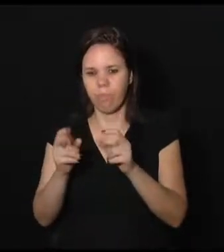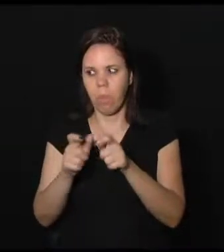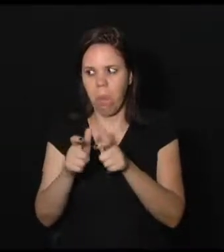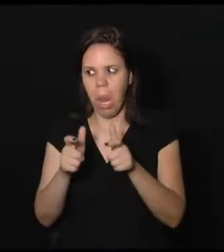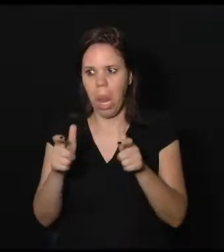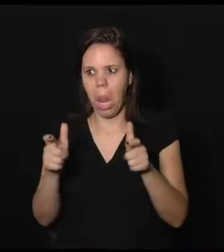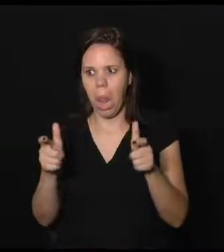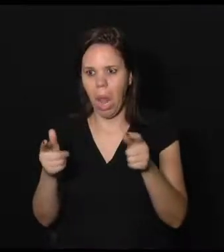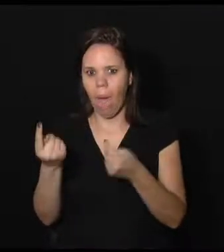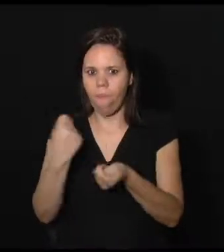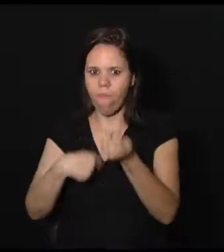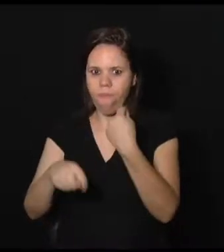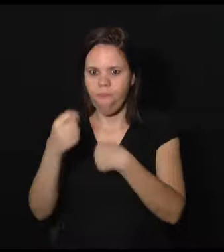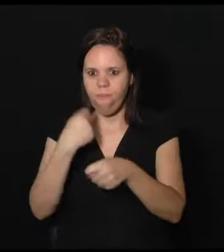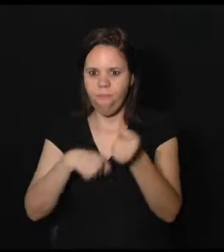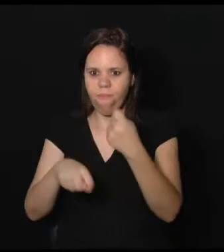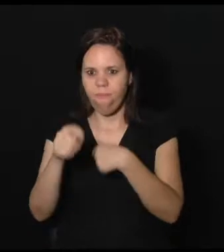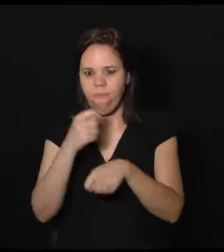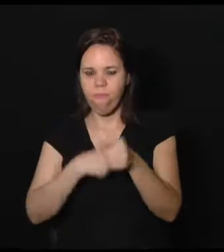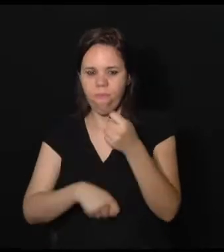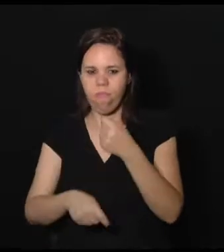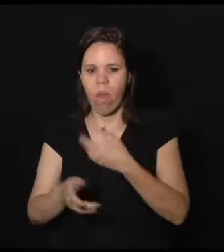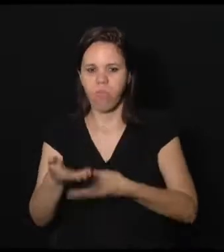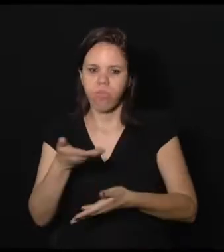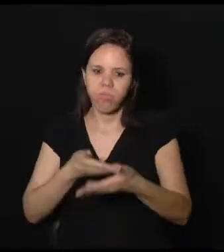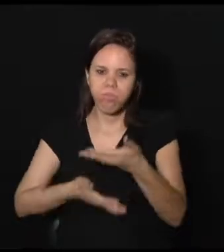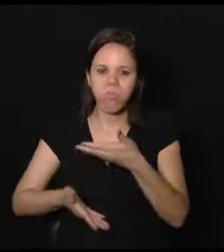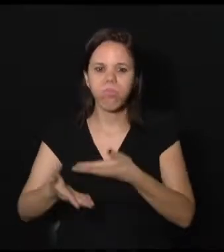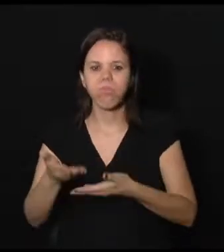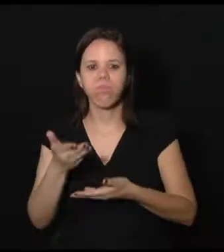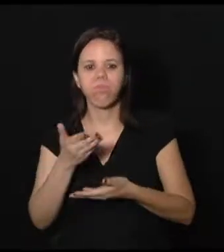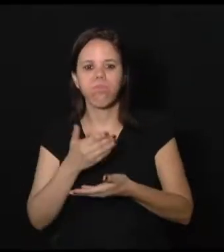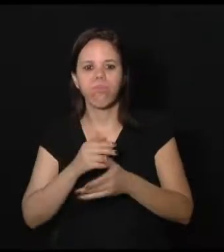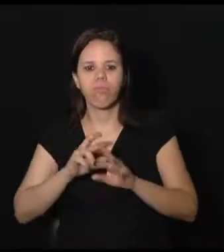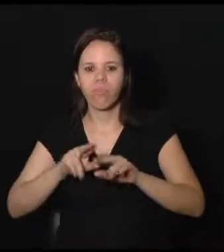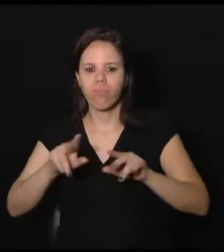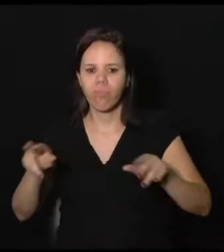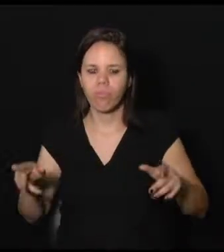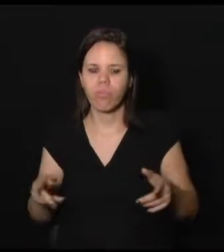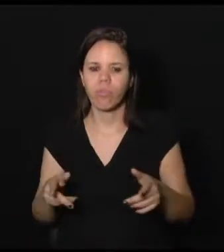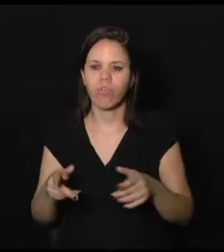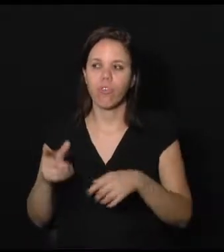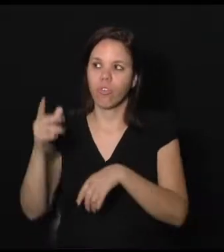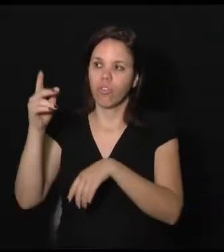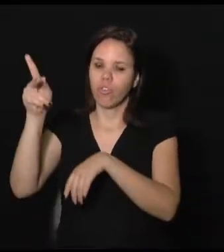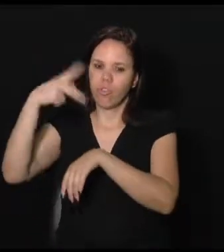da cadeia logística e a simplificação comercial entre esses intervenientes do comércio exterior.